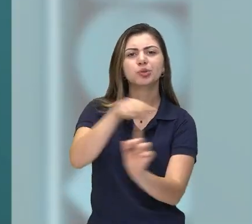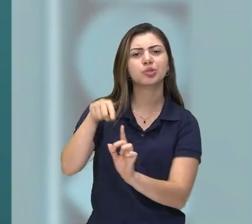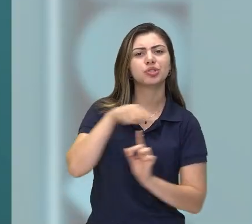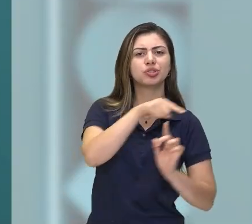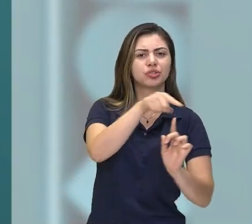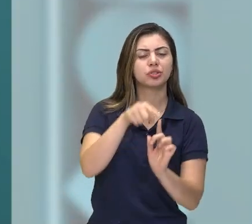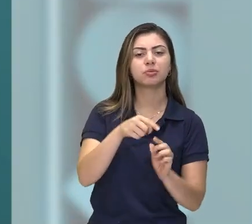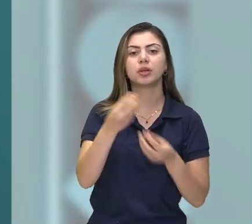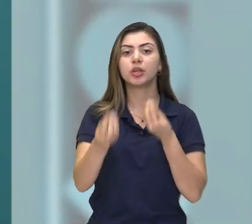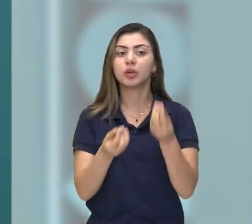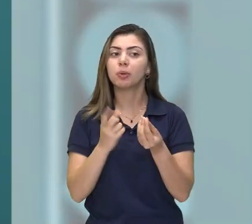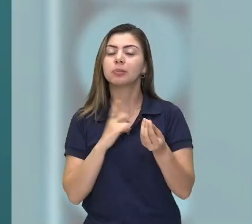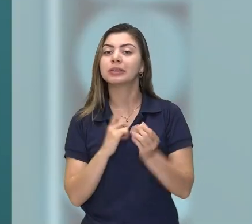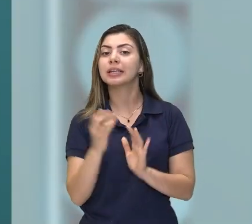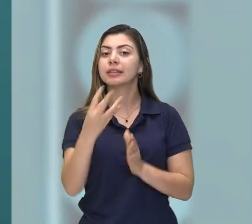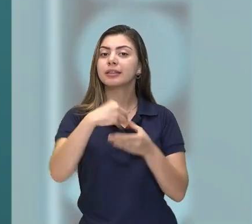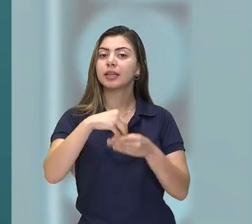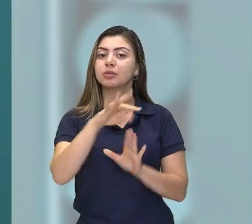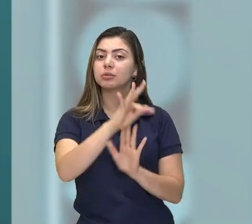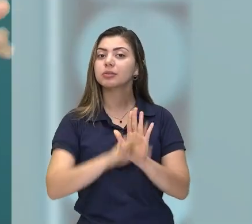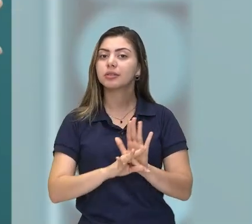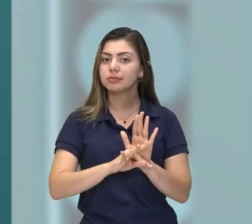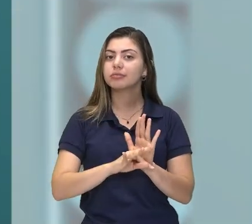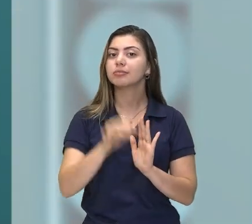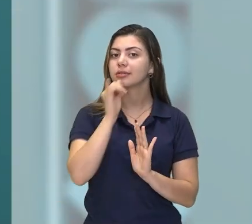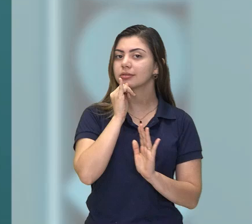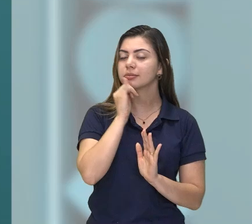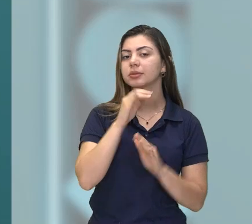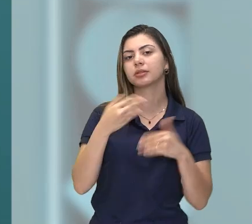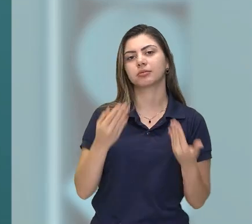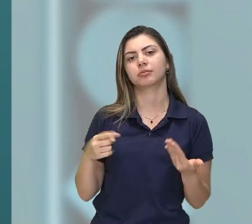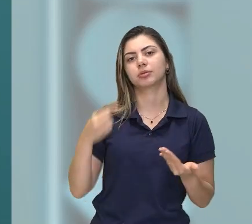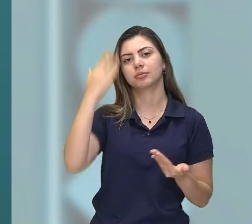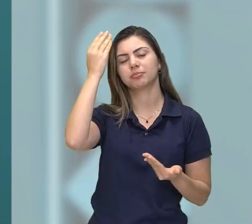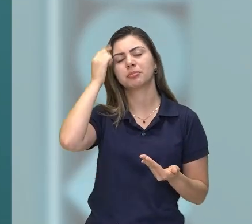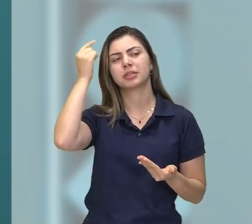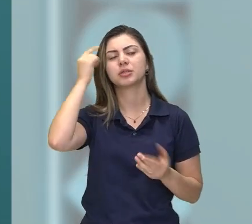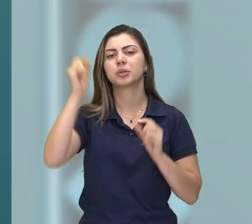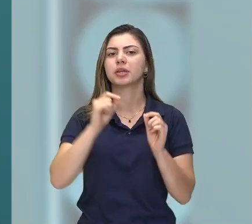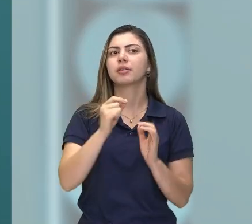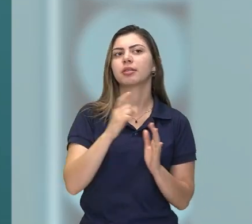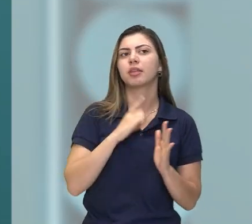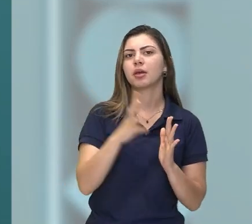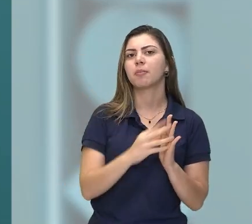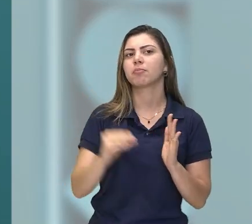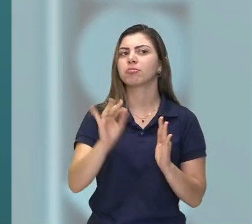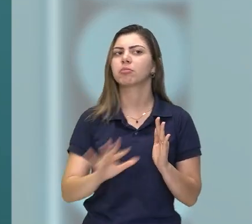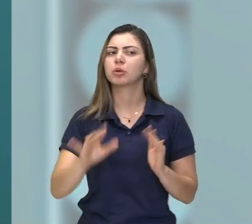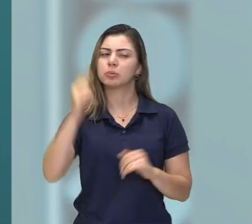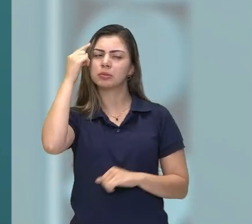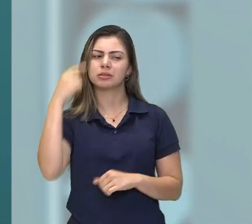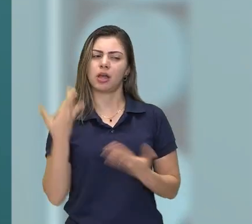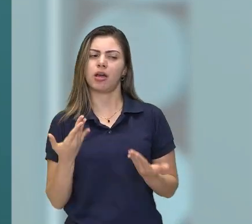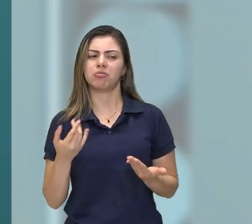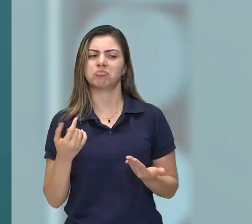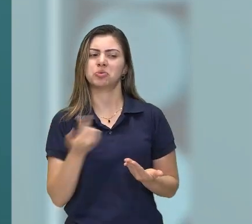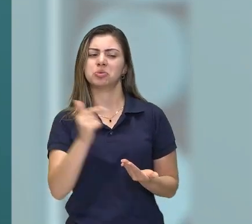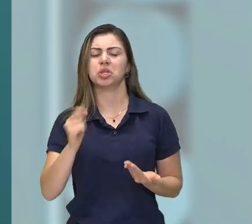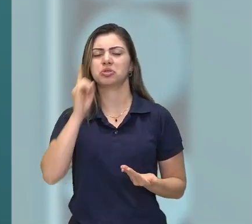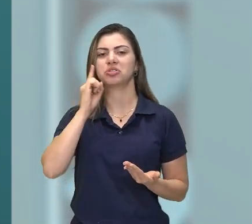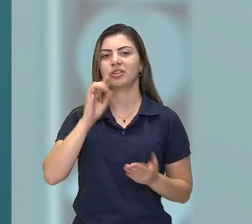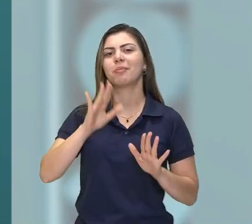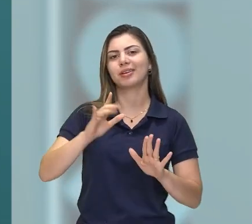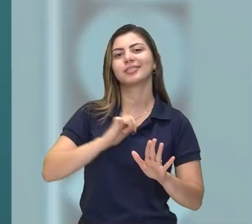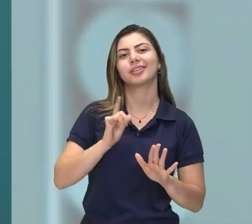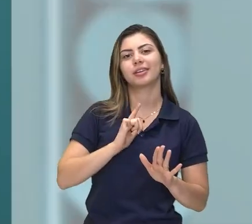ela aparece nos textos. Inclusive, a gente acha que a intertextualidade não tem a ver com a nossa realidade, mas ela costuma ter sim.